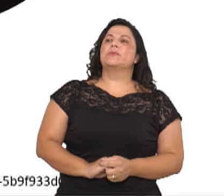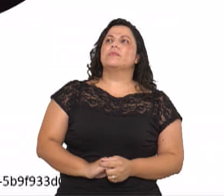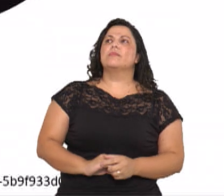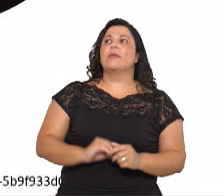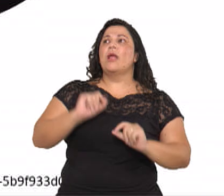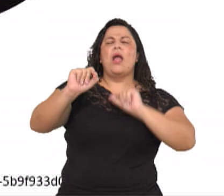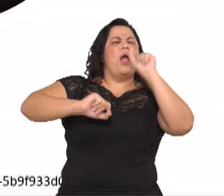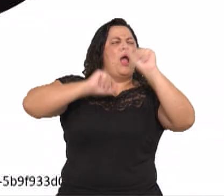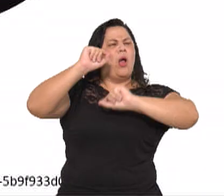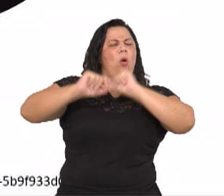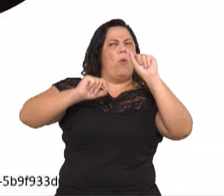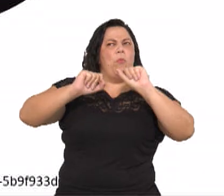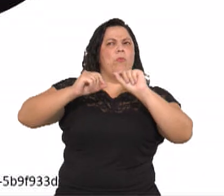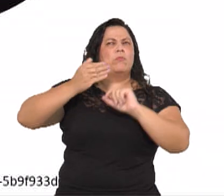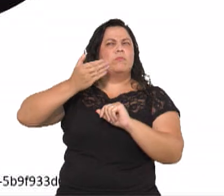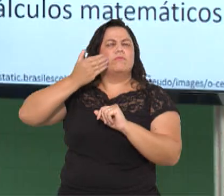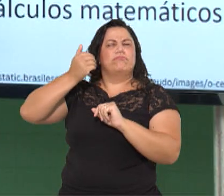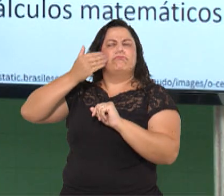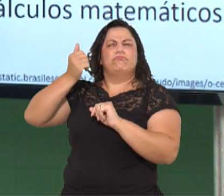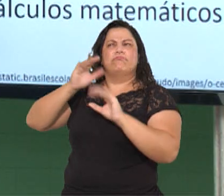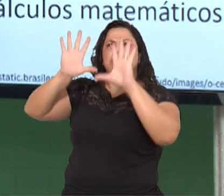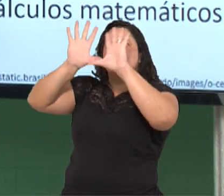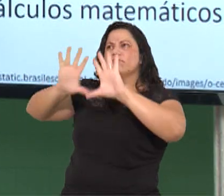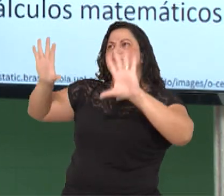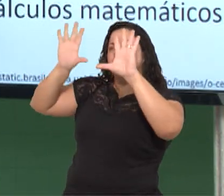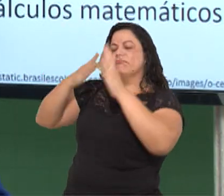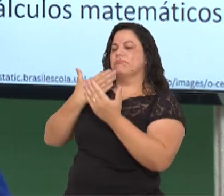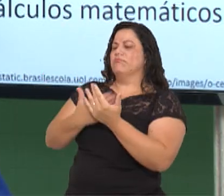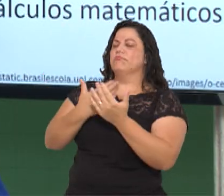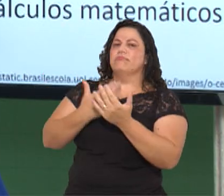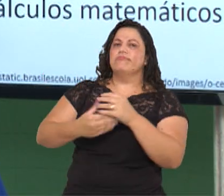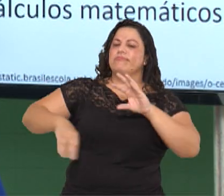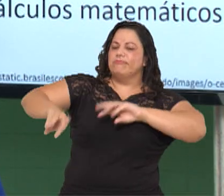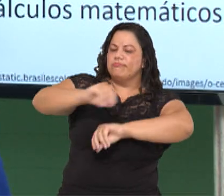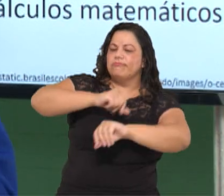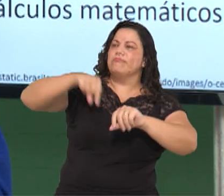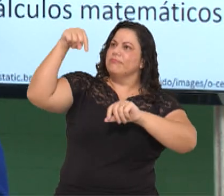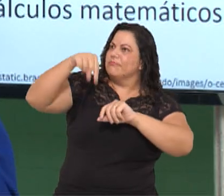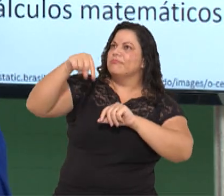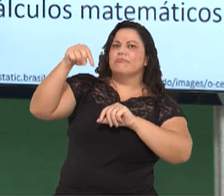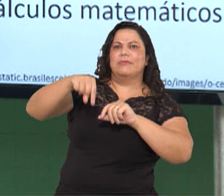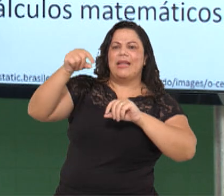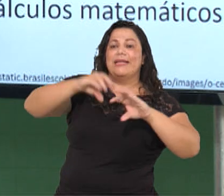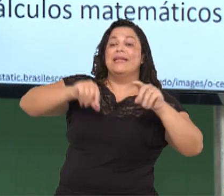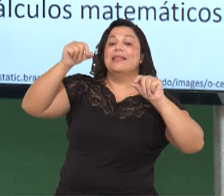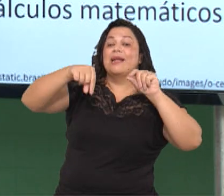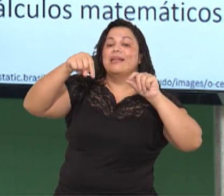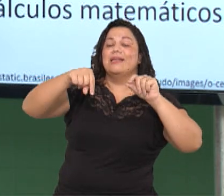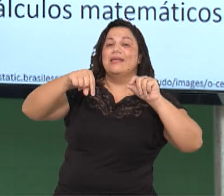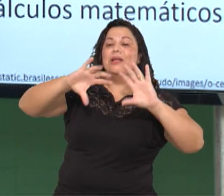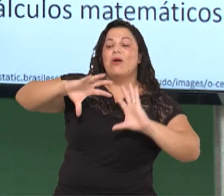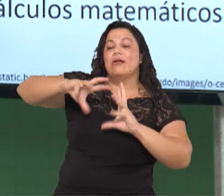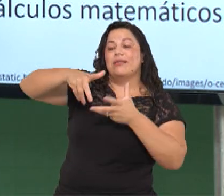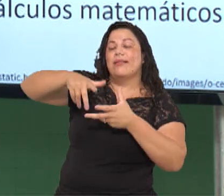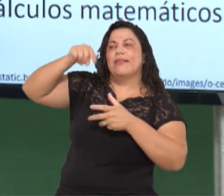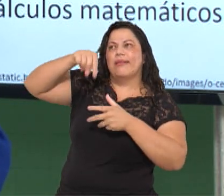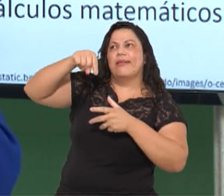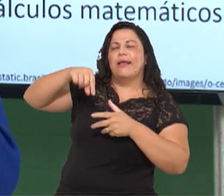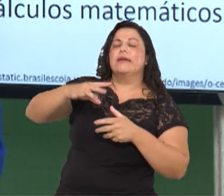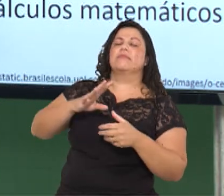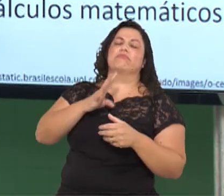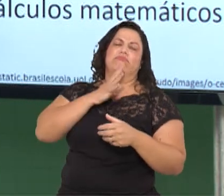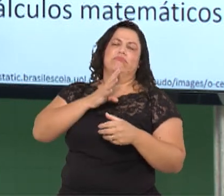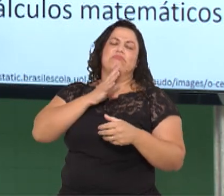estudá-lo daqui da Terra. Uma delas é observar daqui da Terra, mas nós podemos também conhecer o